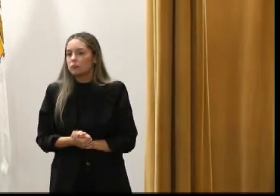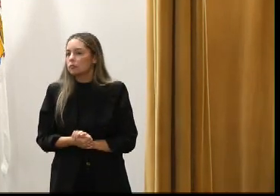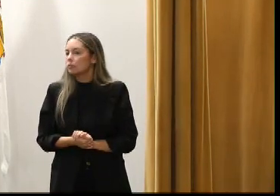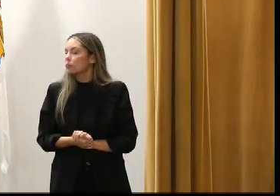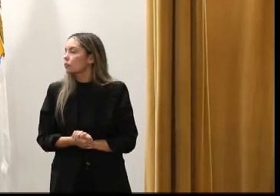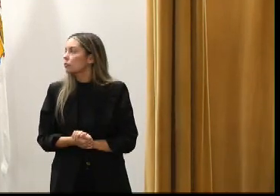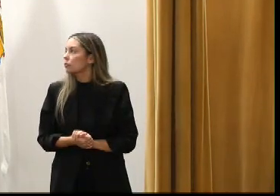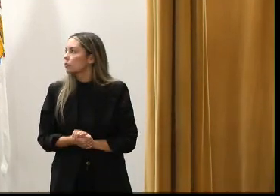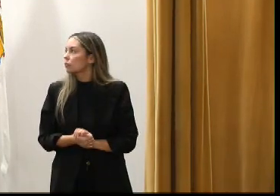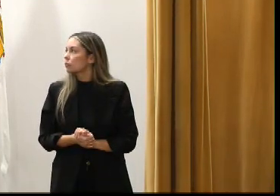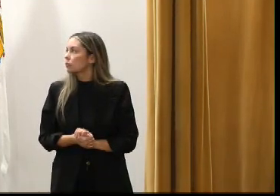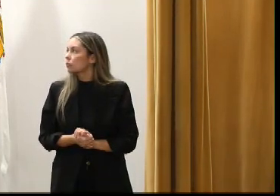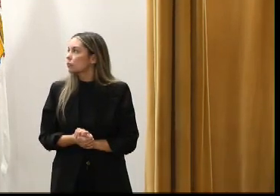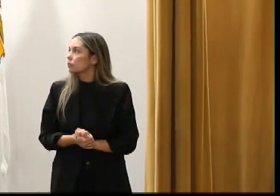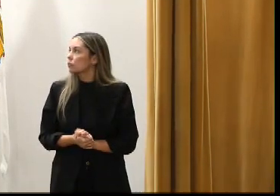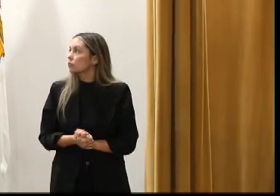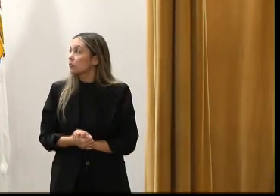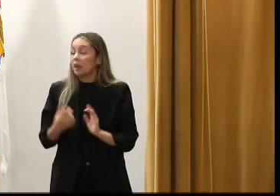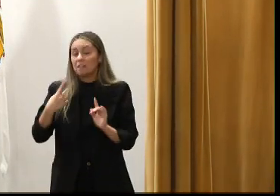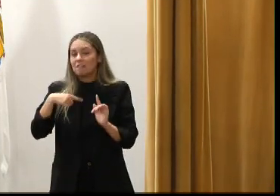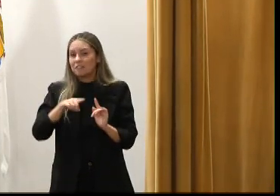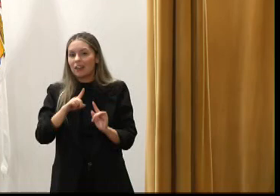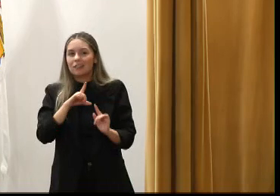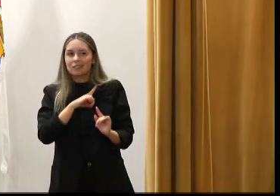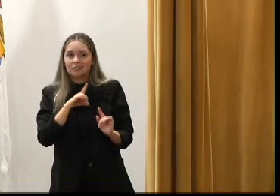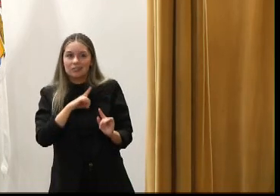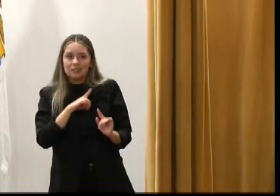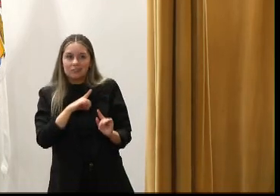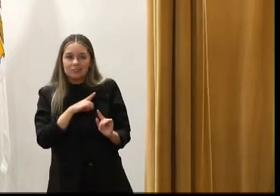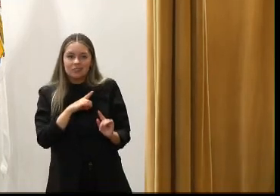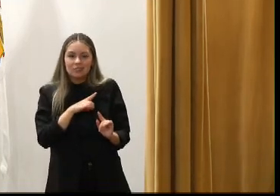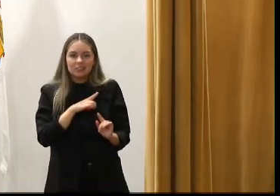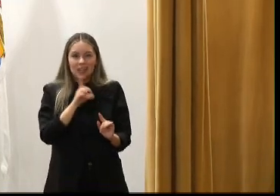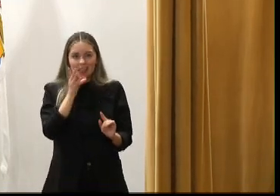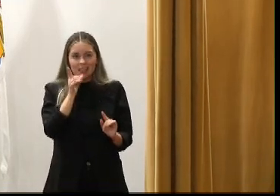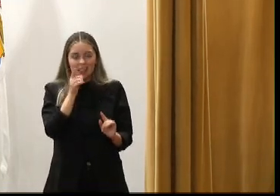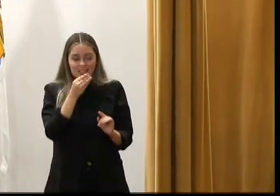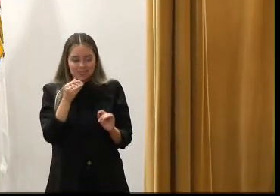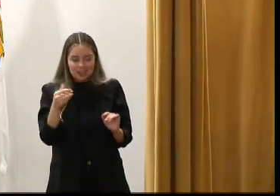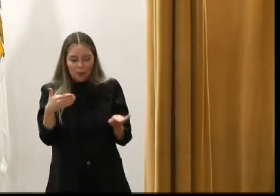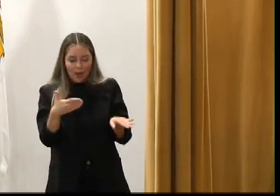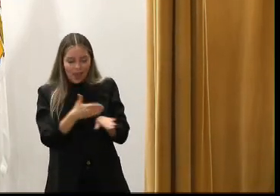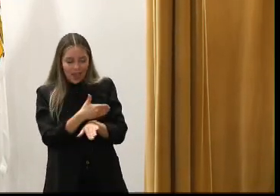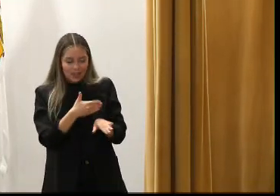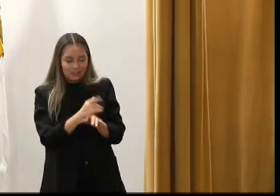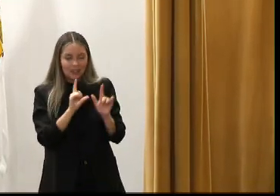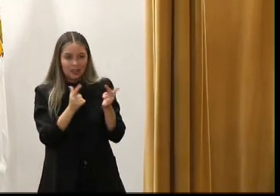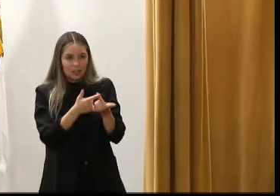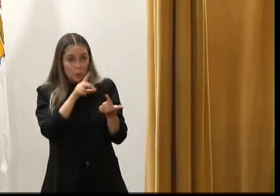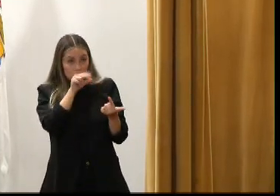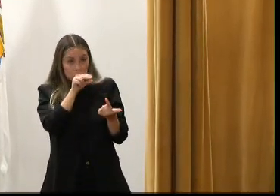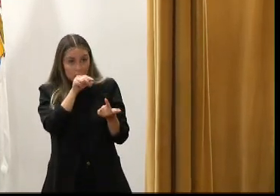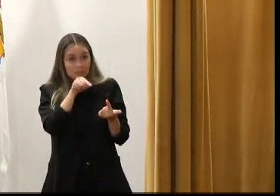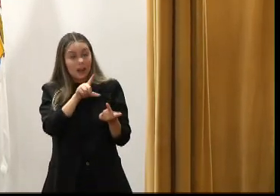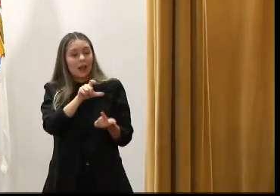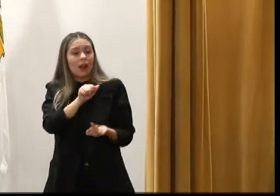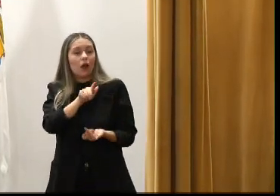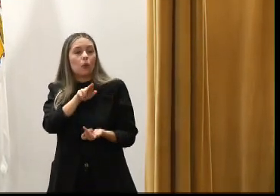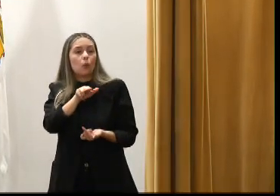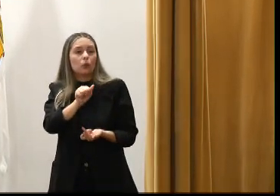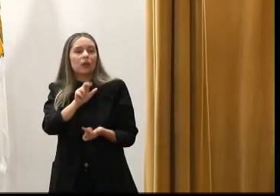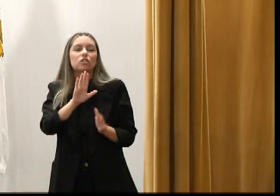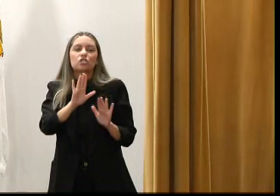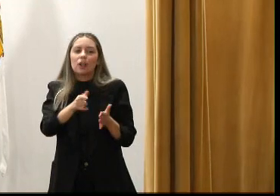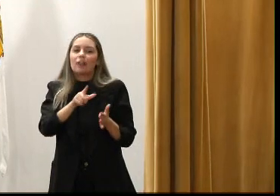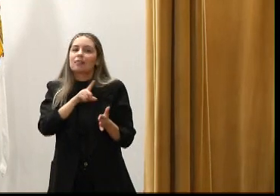E vai ocorrer salinização na Lagoa dos Patos? Na verdade, a Laguna dos Patos é uma laguna porque ela já é salina